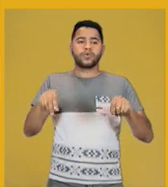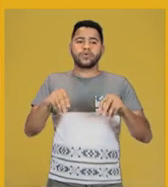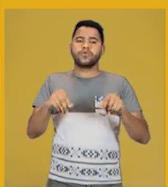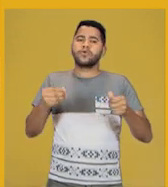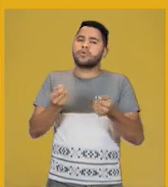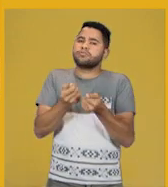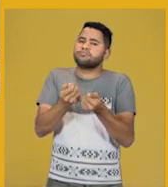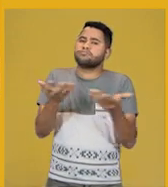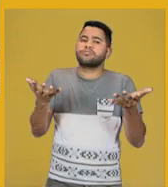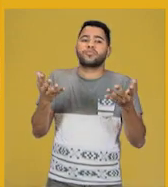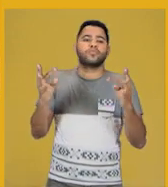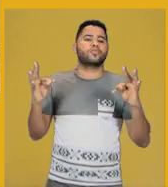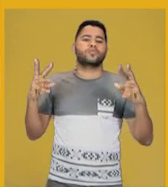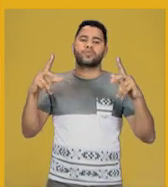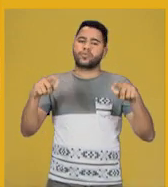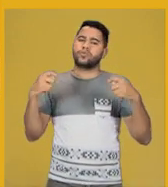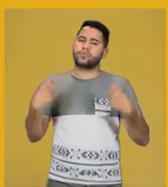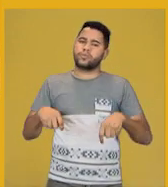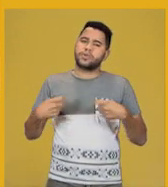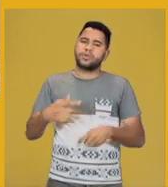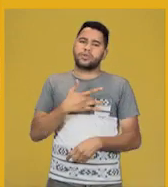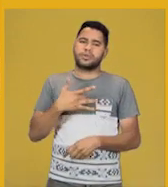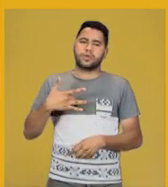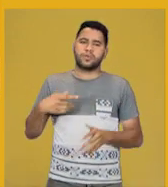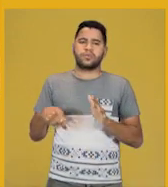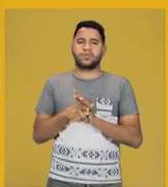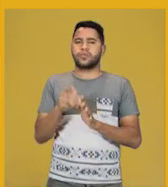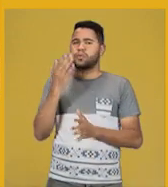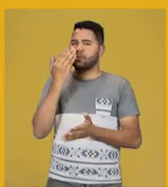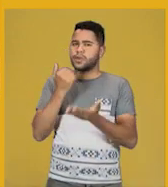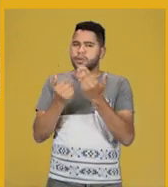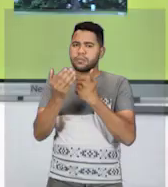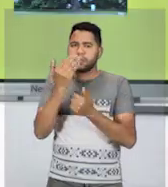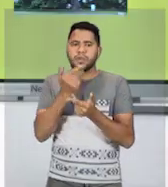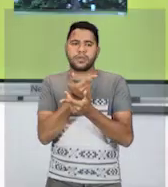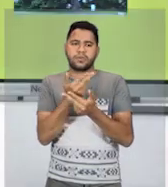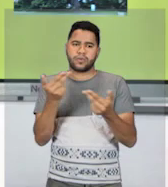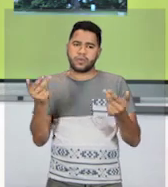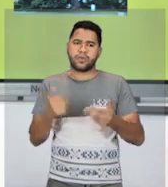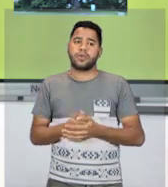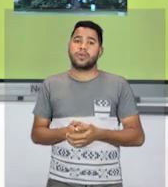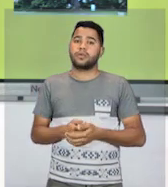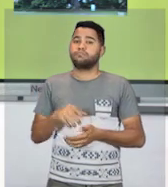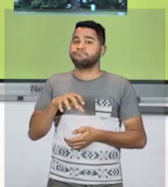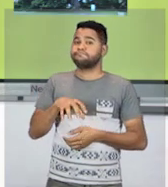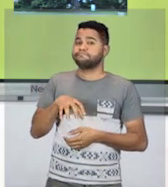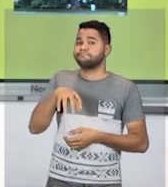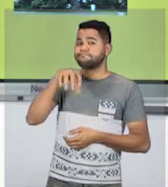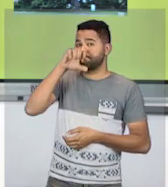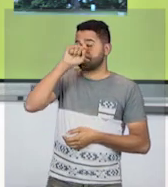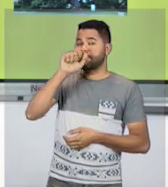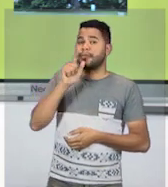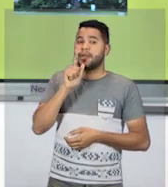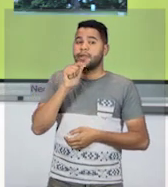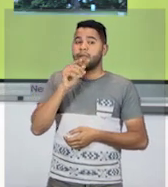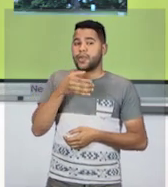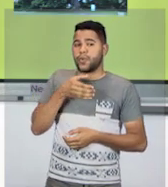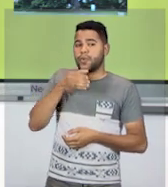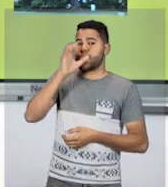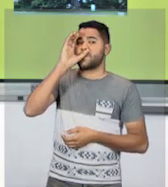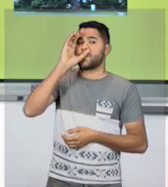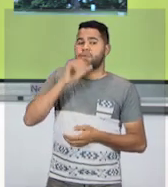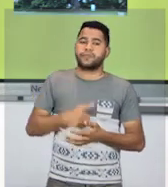fornecem aí tudo que a gente precisa né nossa saúde nossas alimentos o ar que a gente respira água que a gente